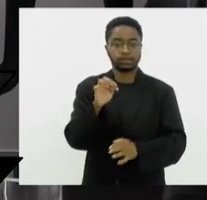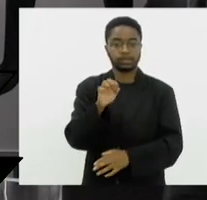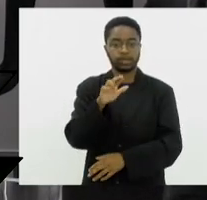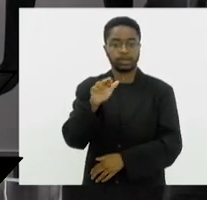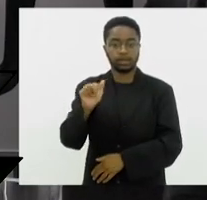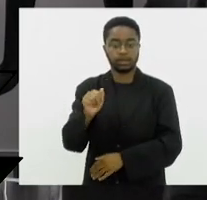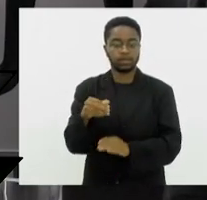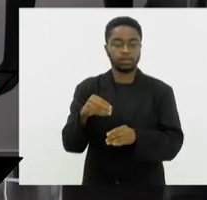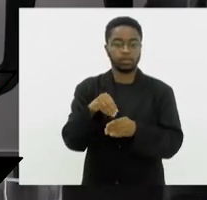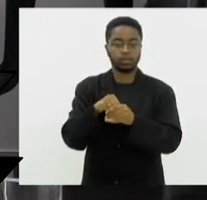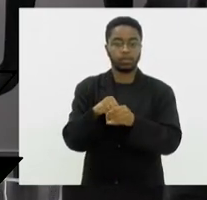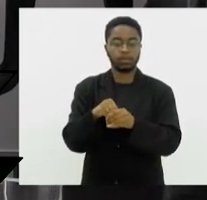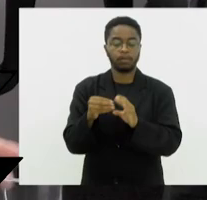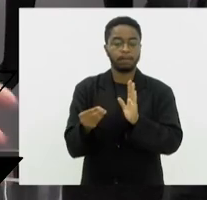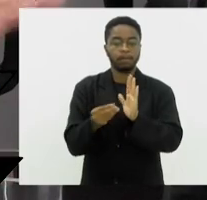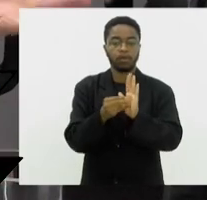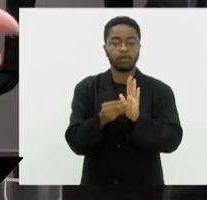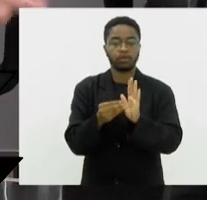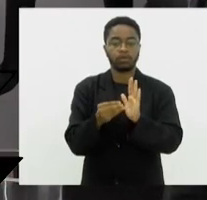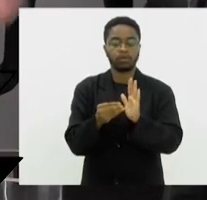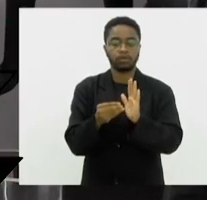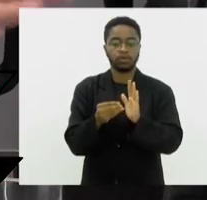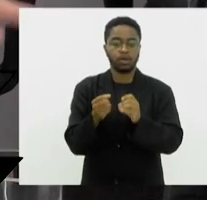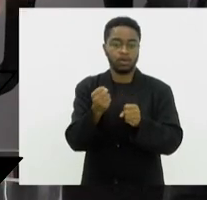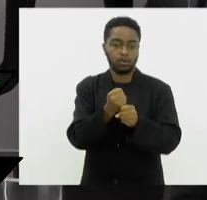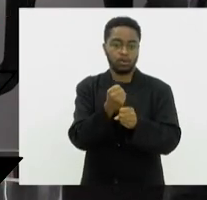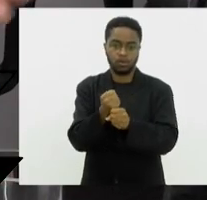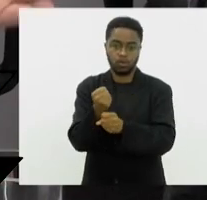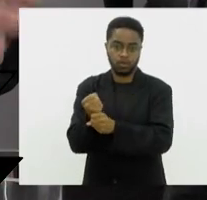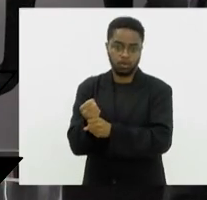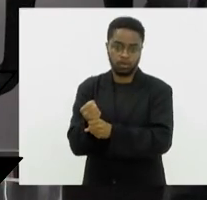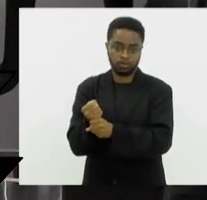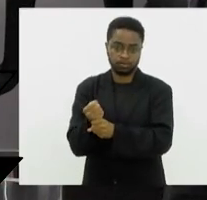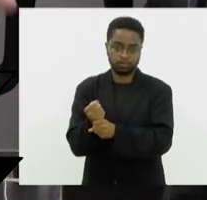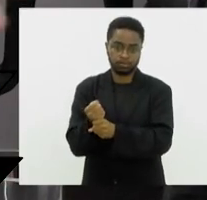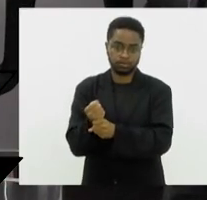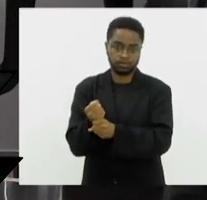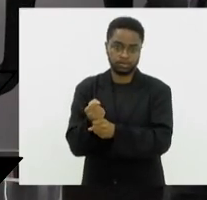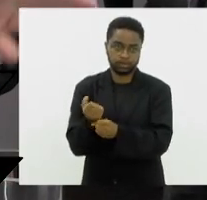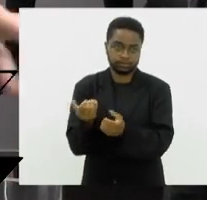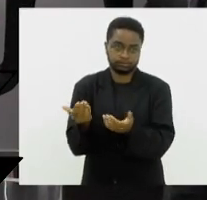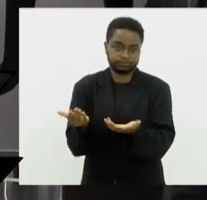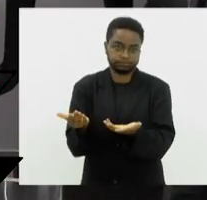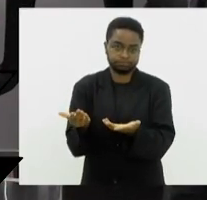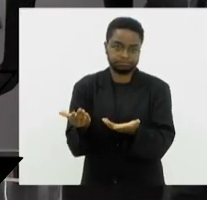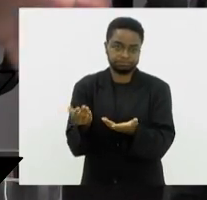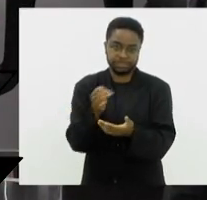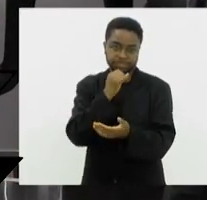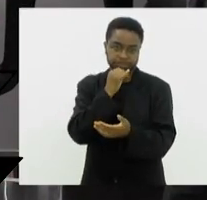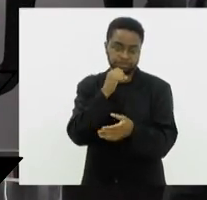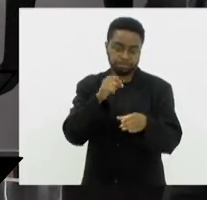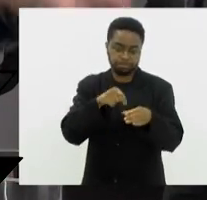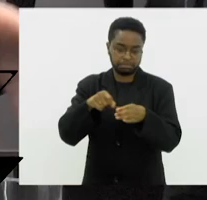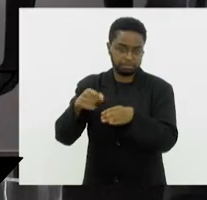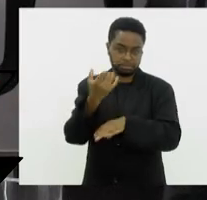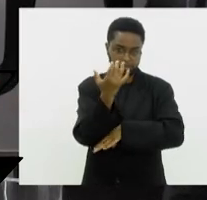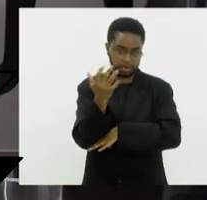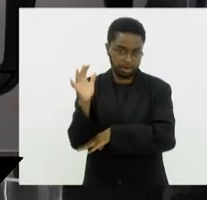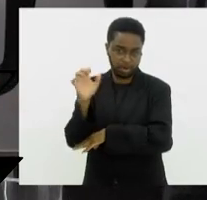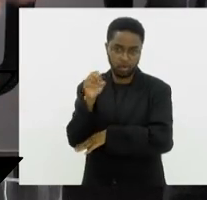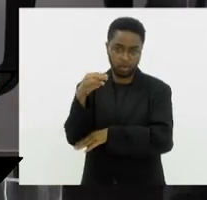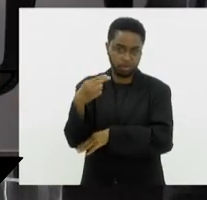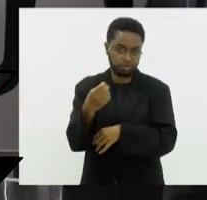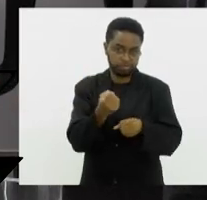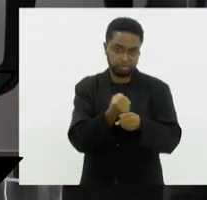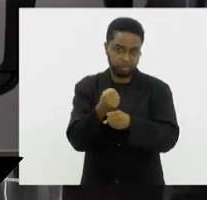obras de reflorestamento, de pavimentação,